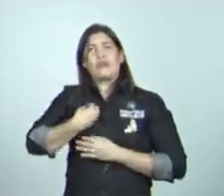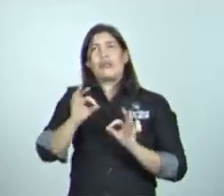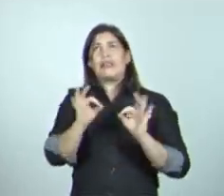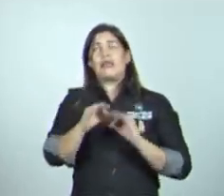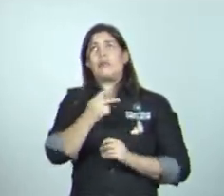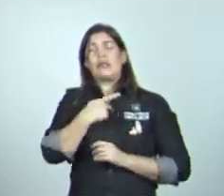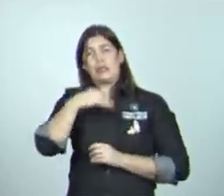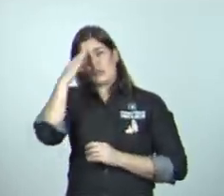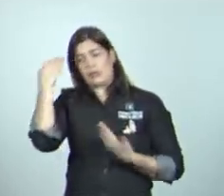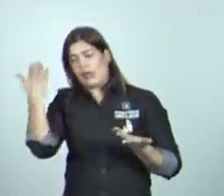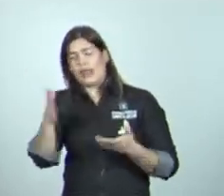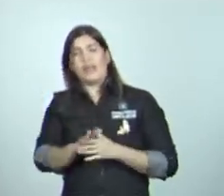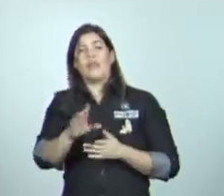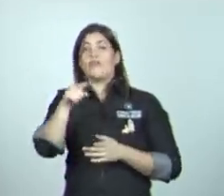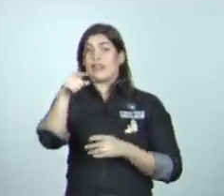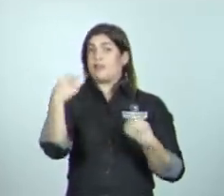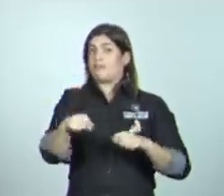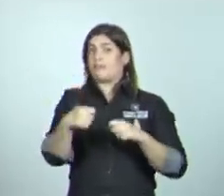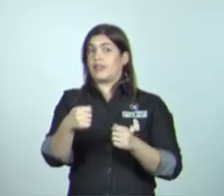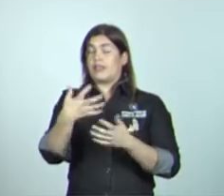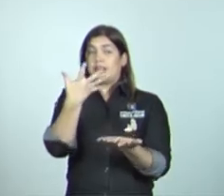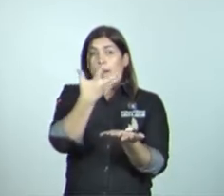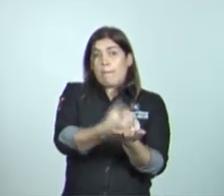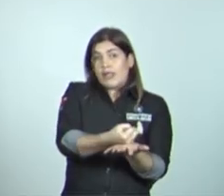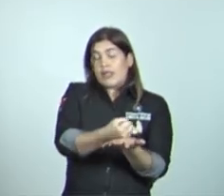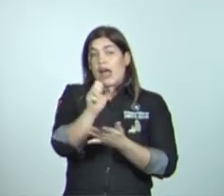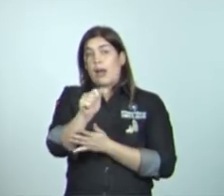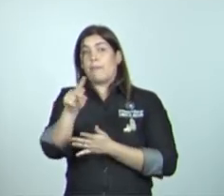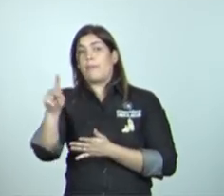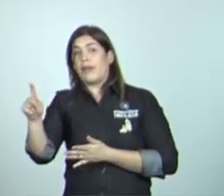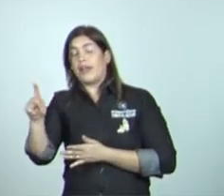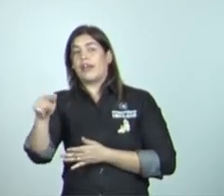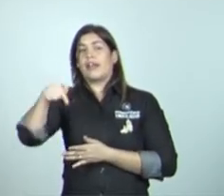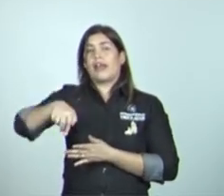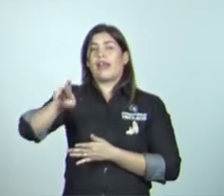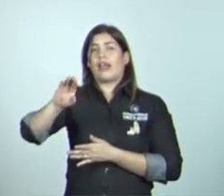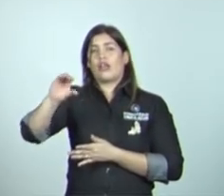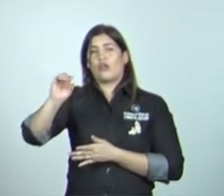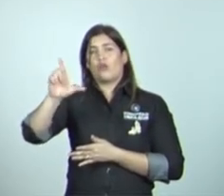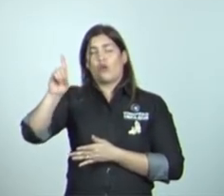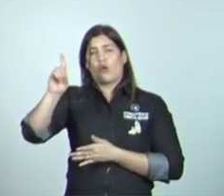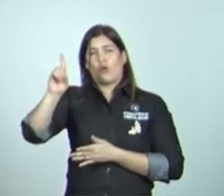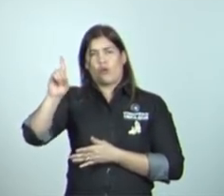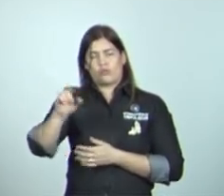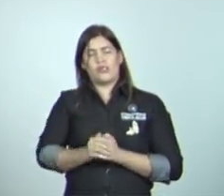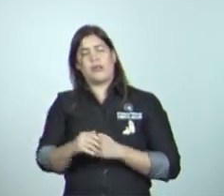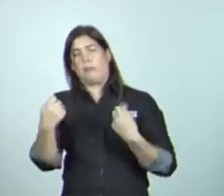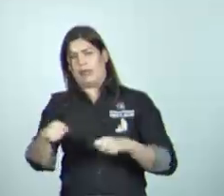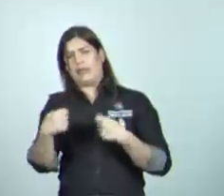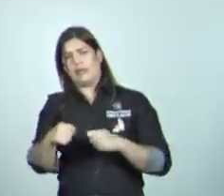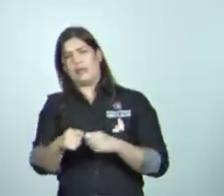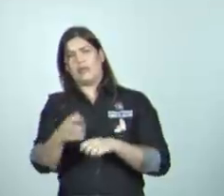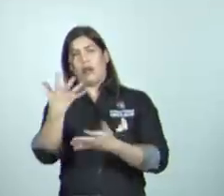você tem que baixar um aplicativo qr code reader ou então qr code leitor bate lá